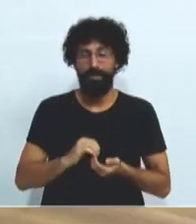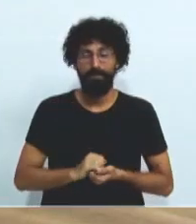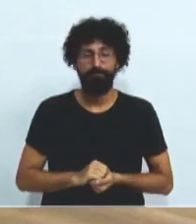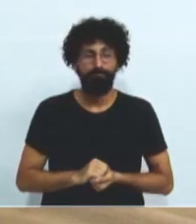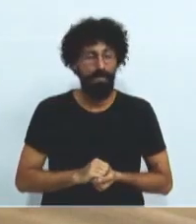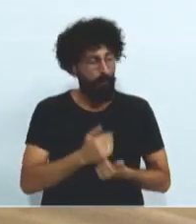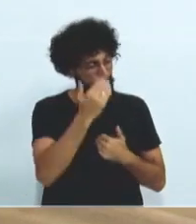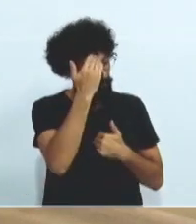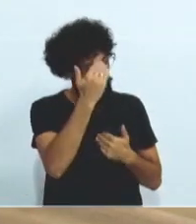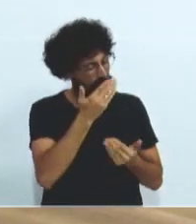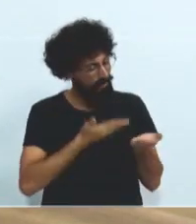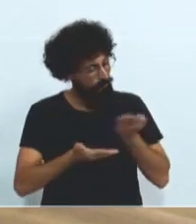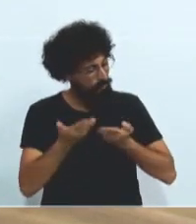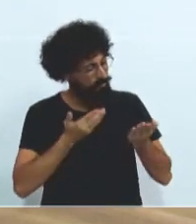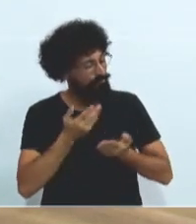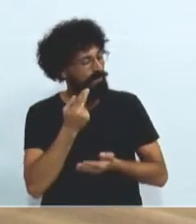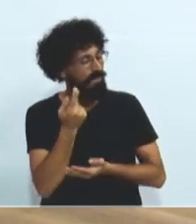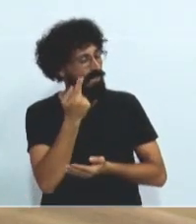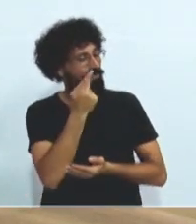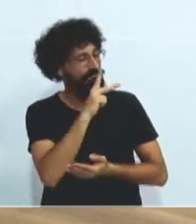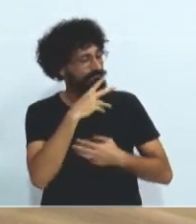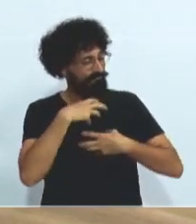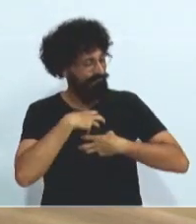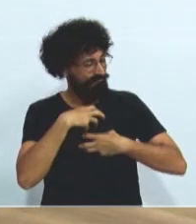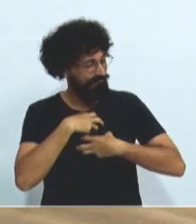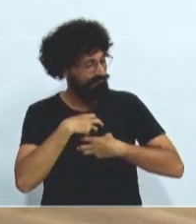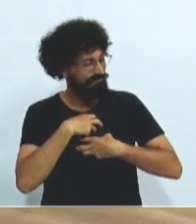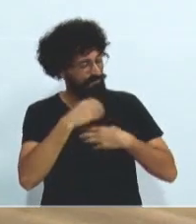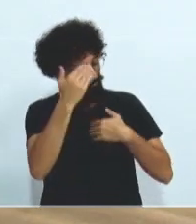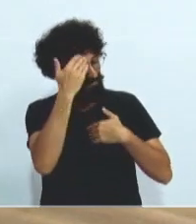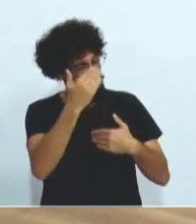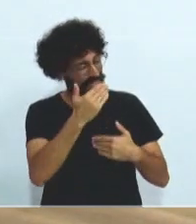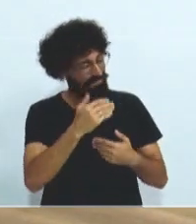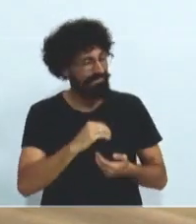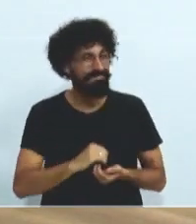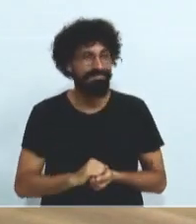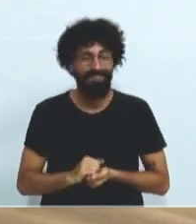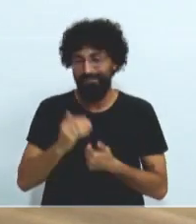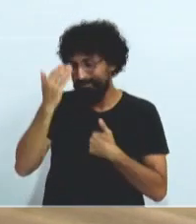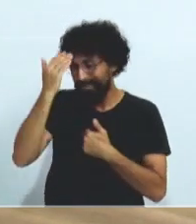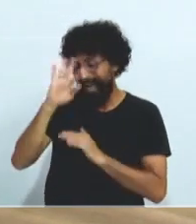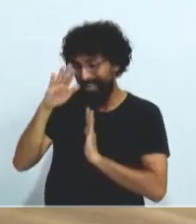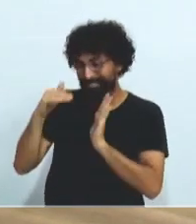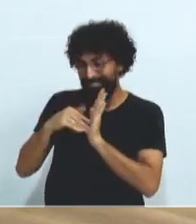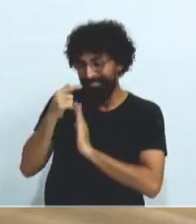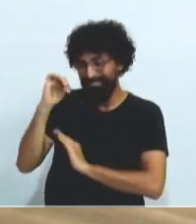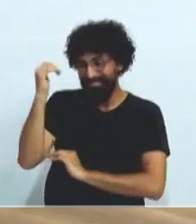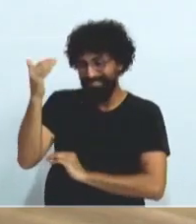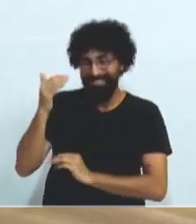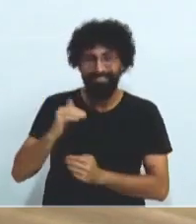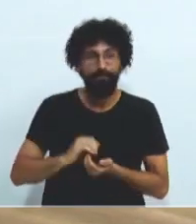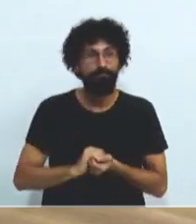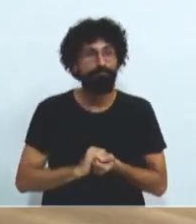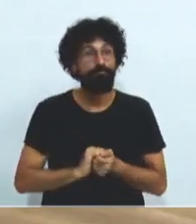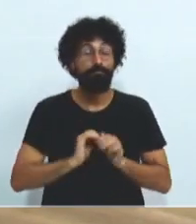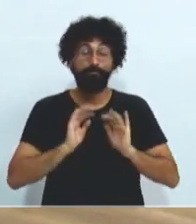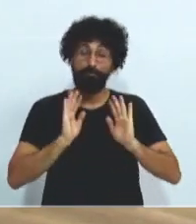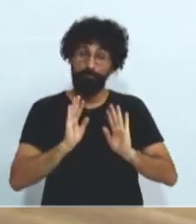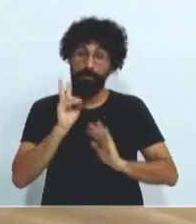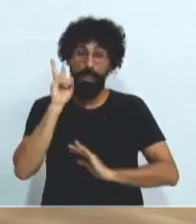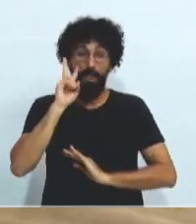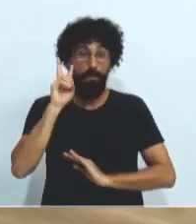por compartilhar um pouquinho dos seus sentimentos e trazer histórias aí pra gente mais uma vez, viu? Obrigada, até a próxima. E olha, lembrando que, inclusive,